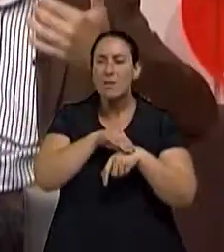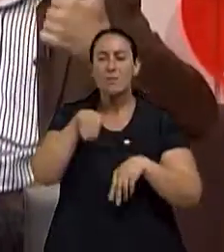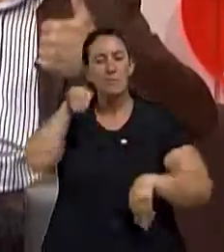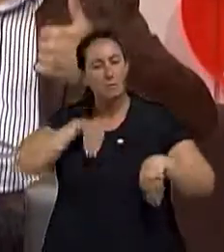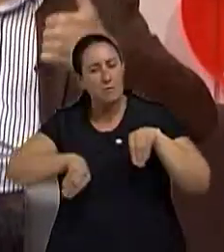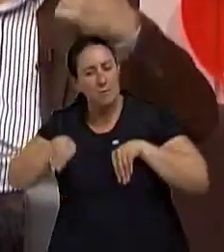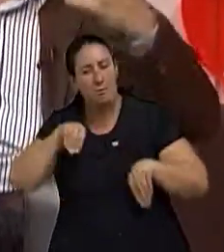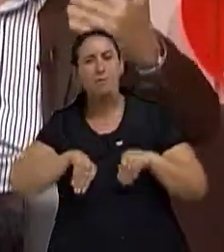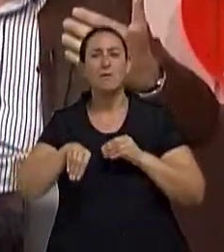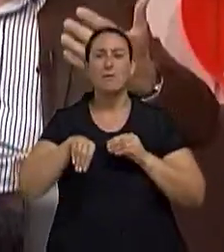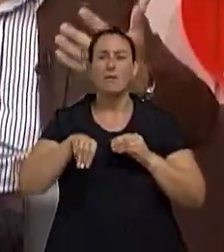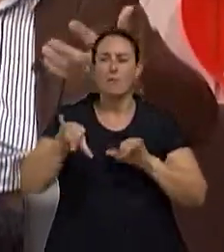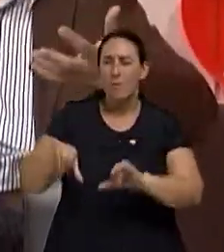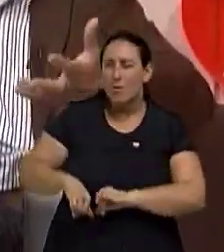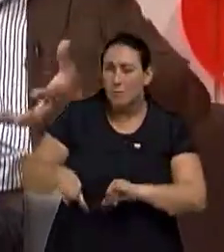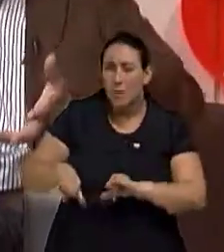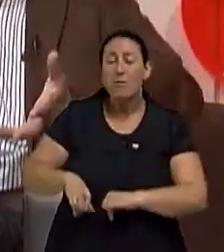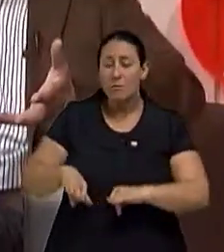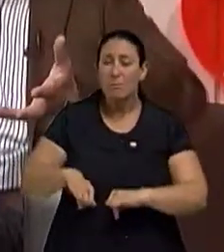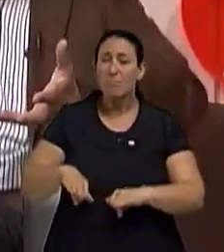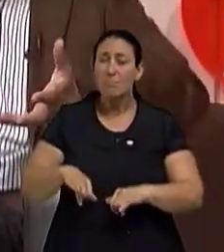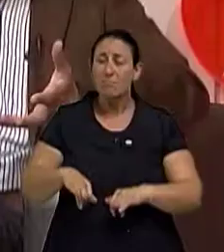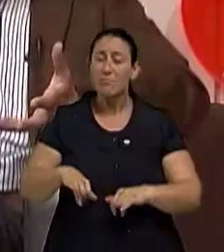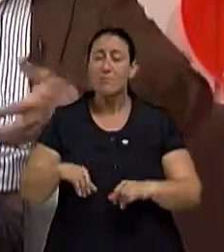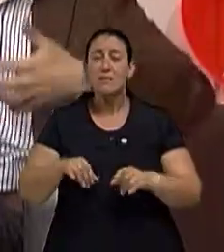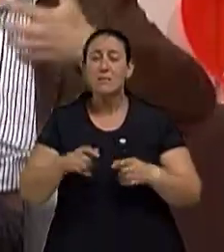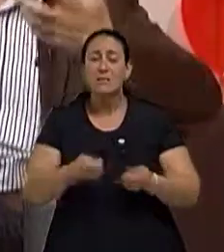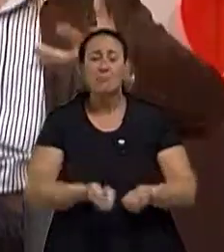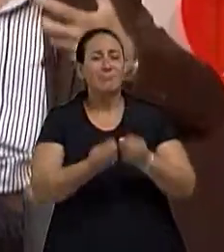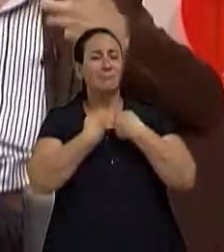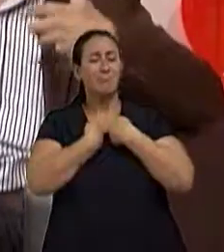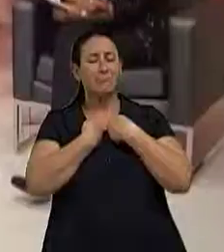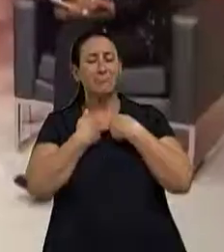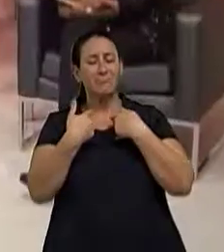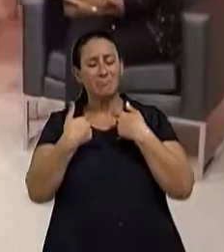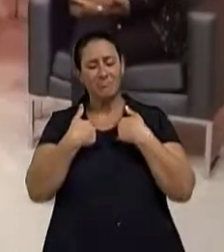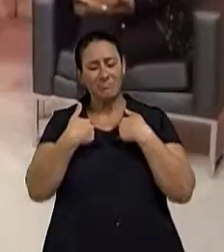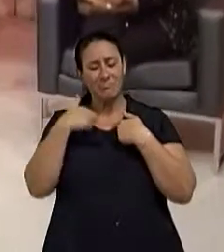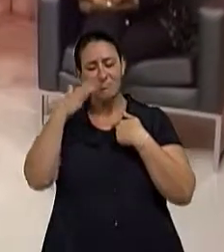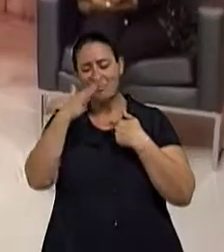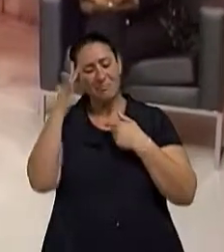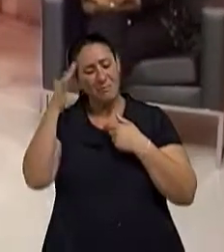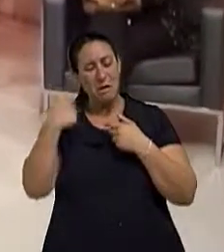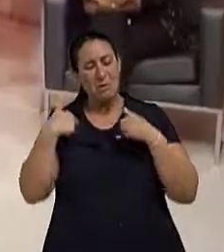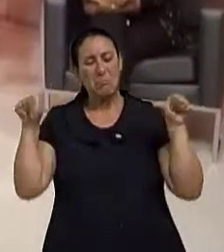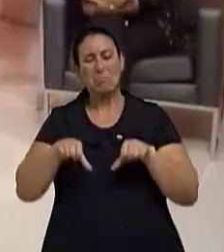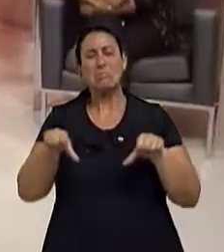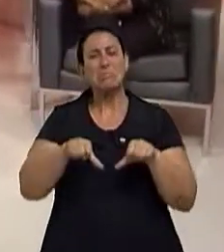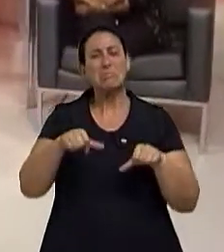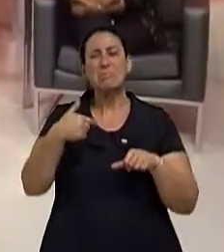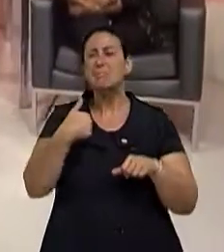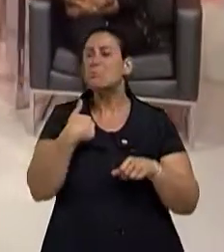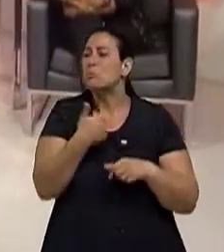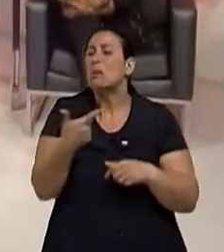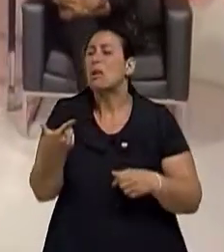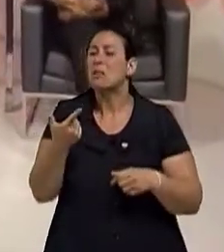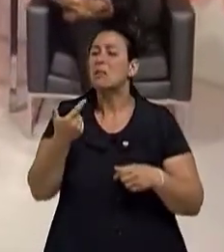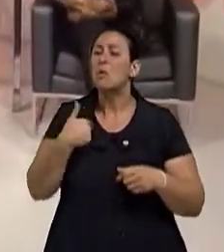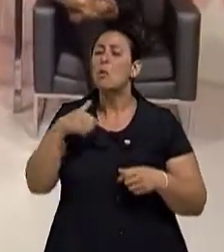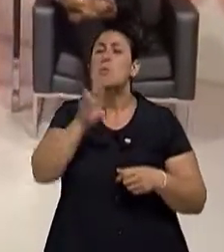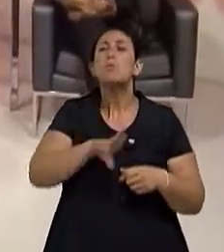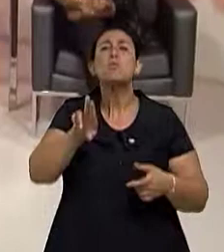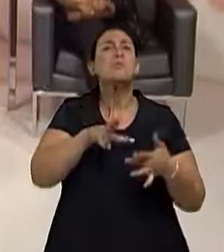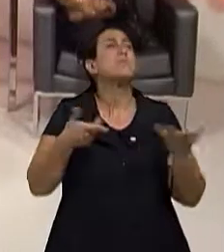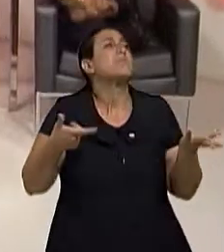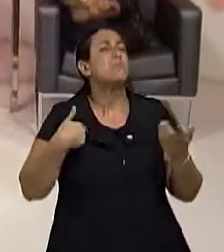o sofrimento, às vezes, faz com que a gente exacerbe essa sensação de inutilidade. Porque isso é um sintoma.